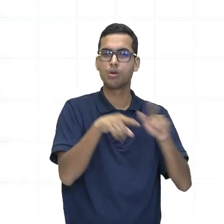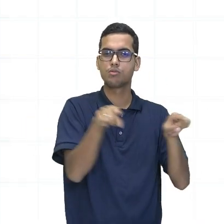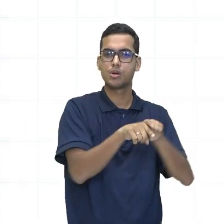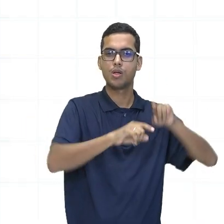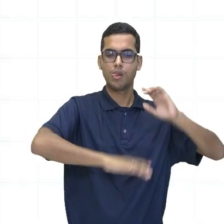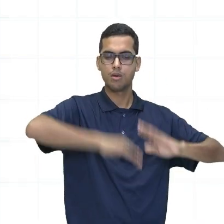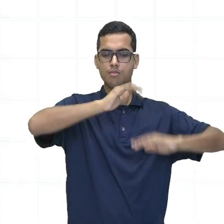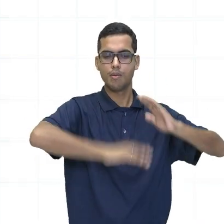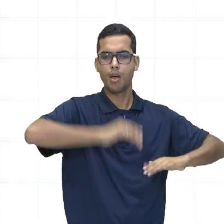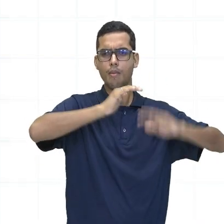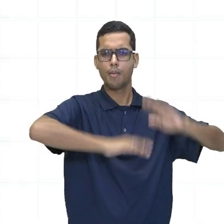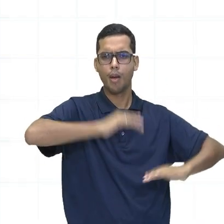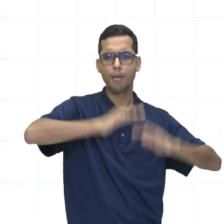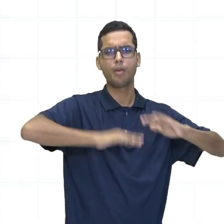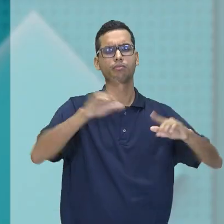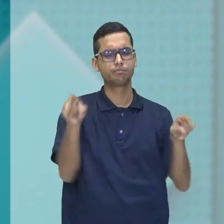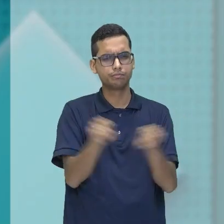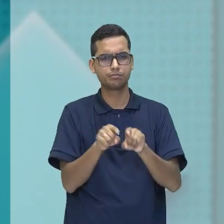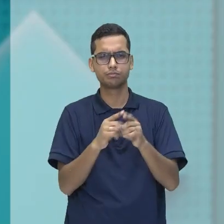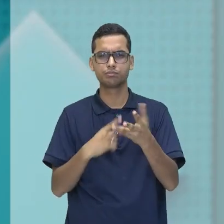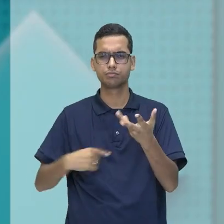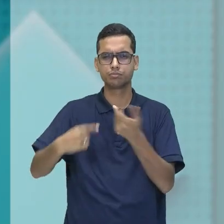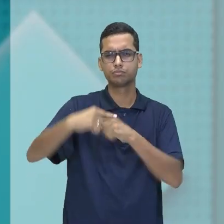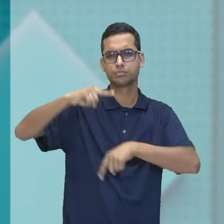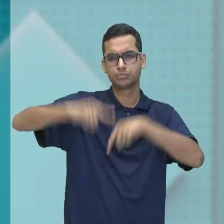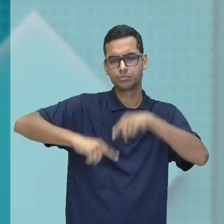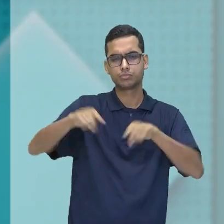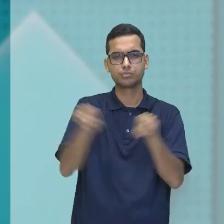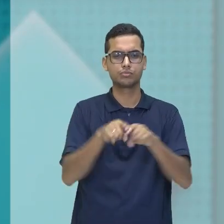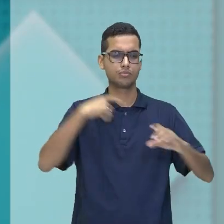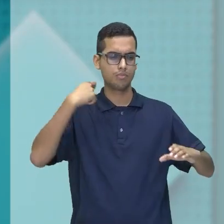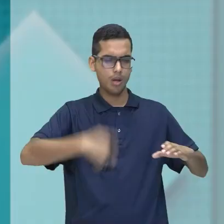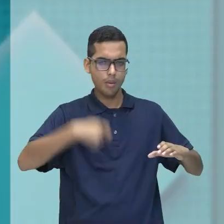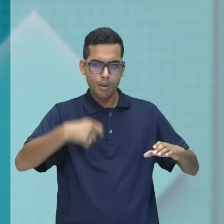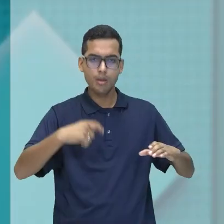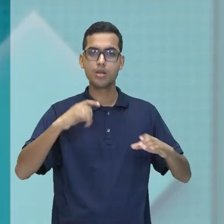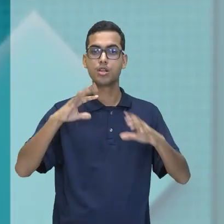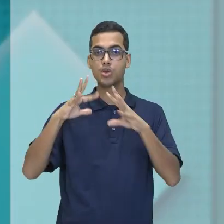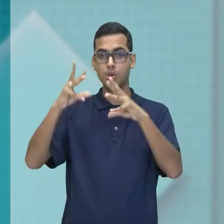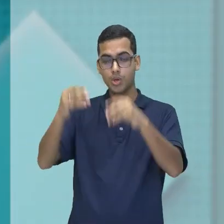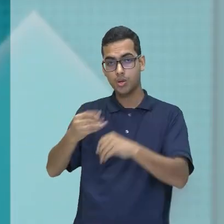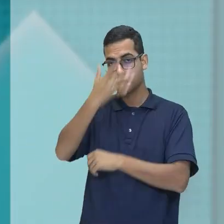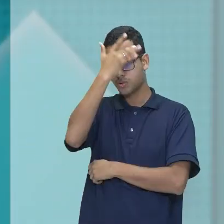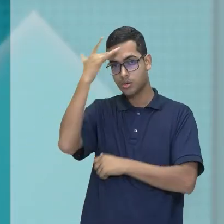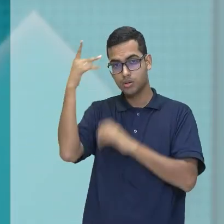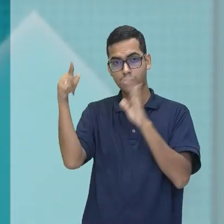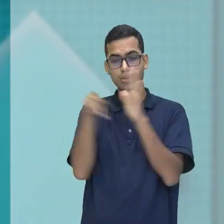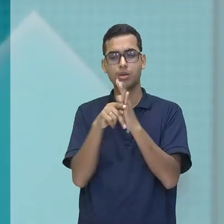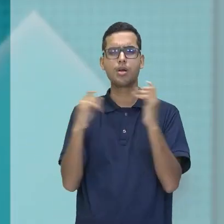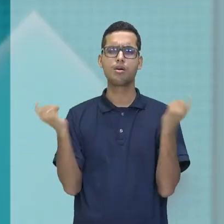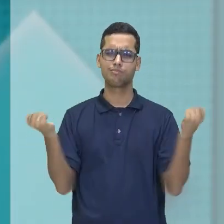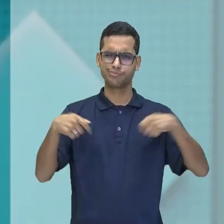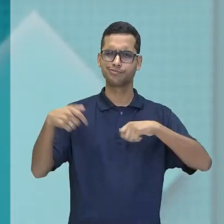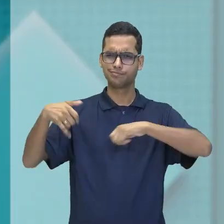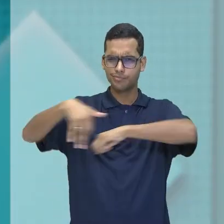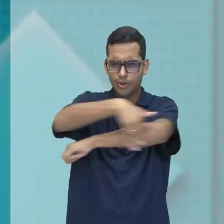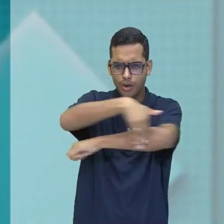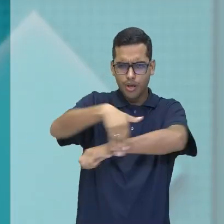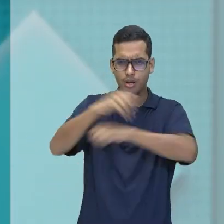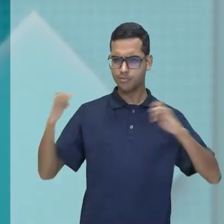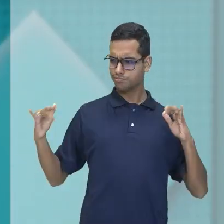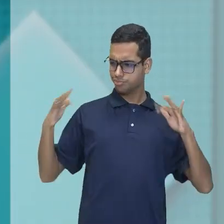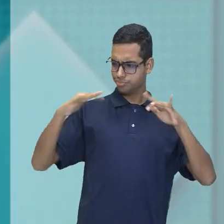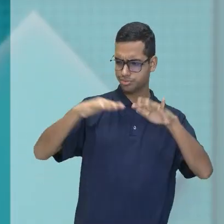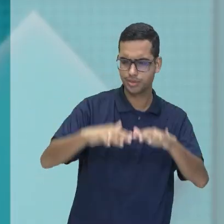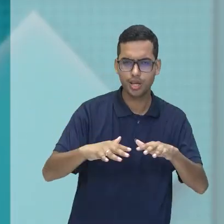o carnaval é diferente. Por exemplo, todos os brincantes eles podem ir à rua e começarem